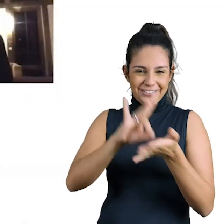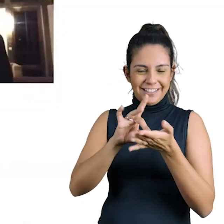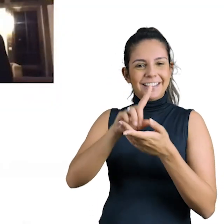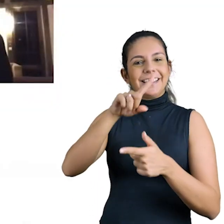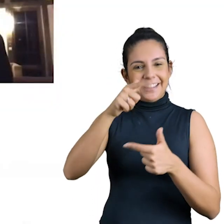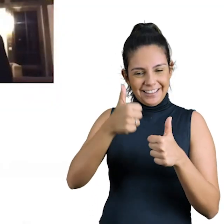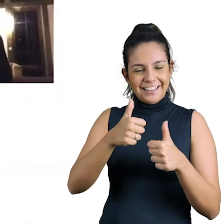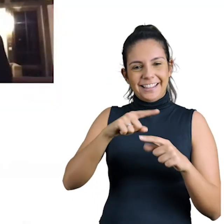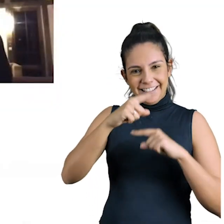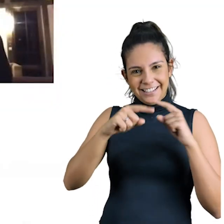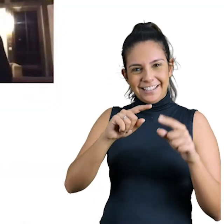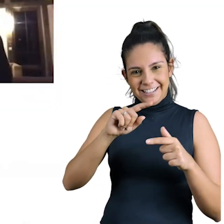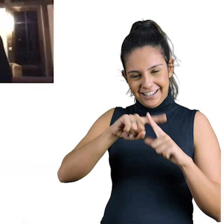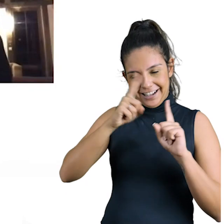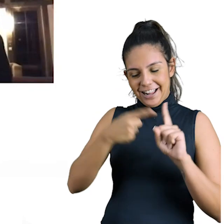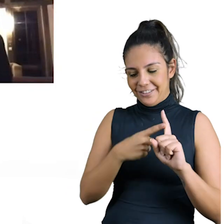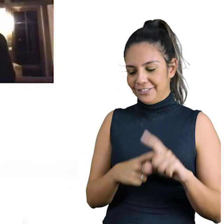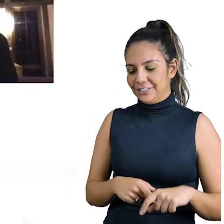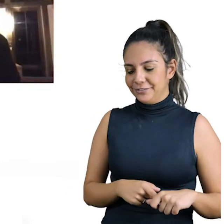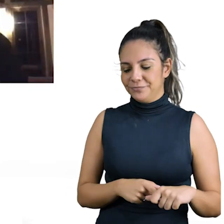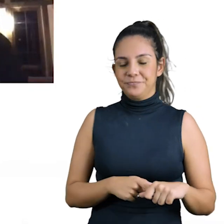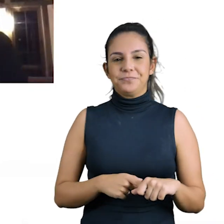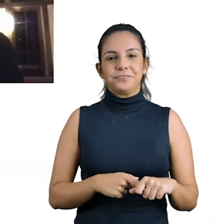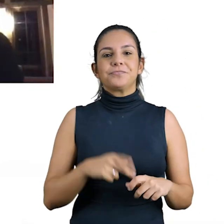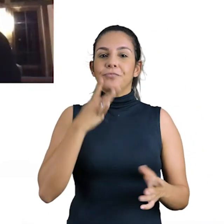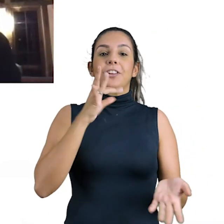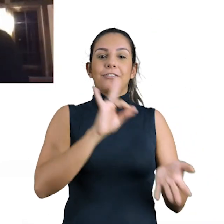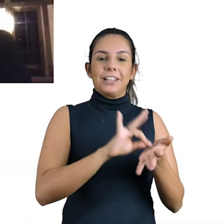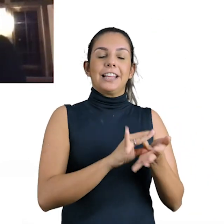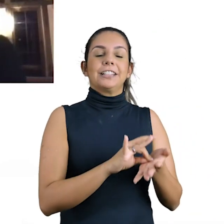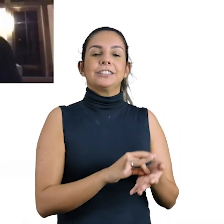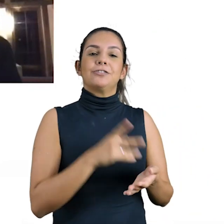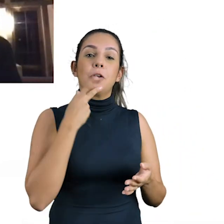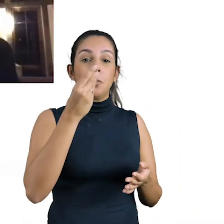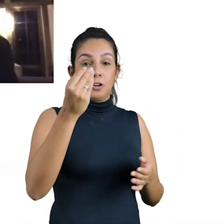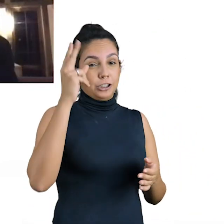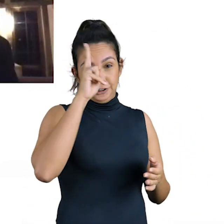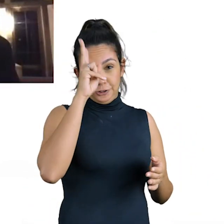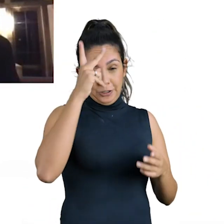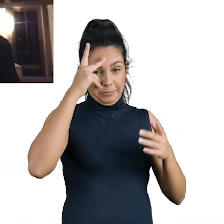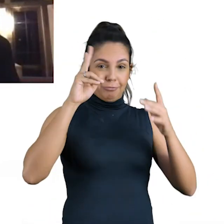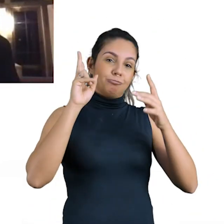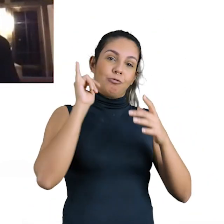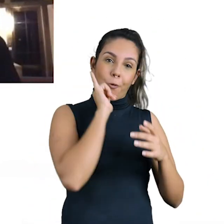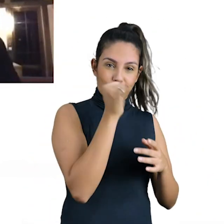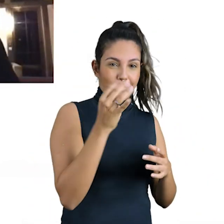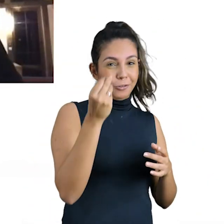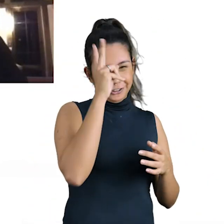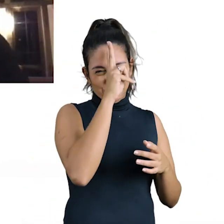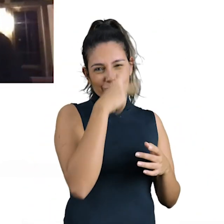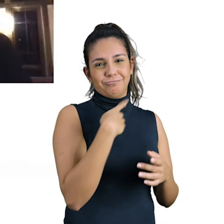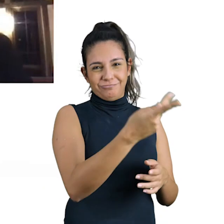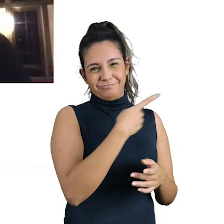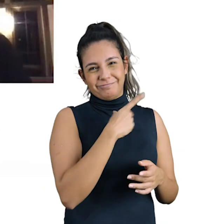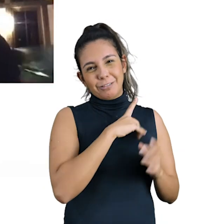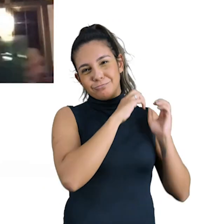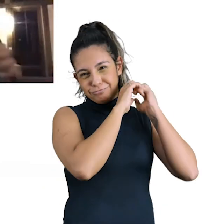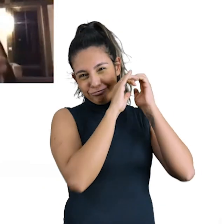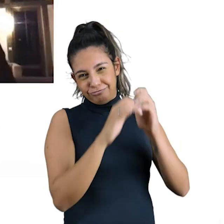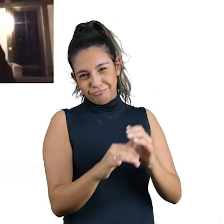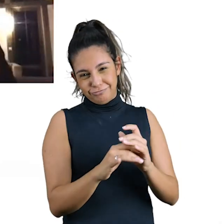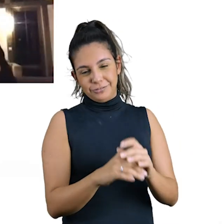depois. Essa muita coisa história, aqui. Né, Lília? Muita Isso história, mesmo. Nossa. Muita história para contar, né, Afonso? Muita história